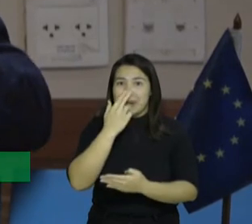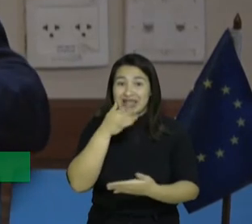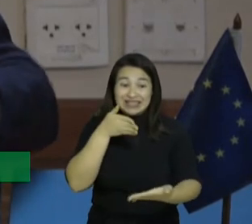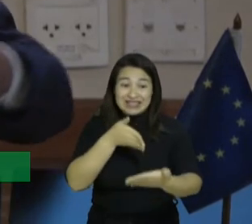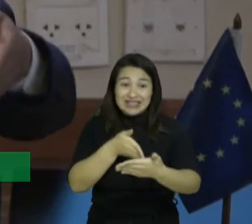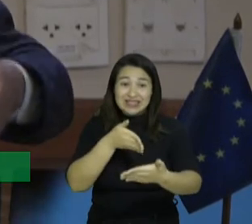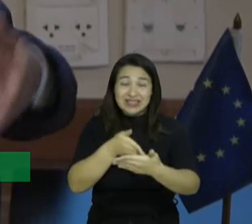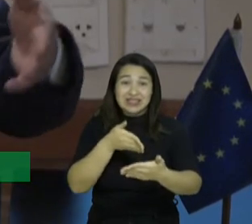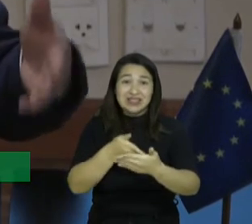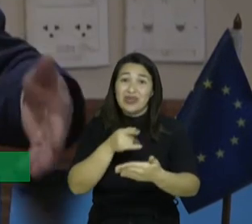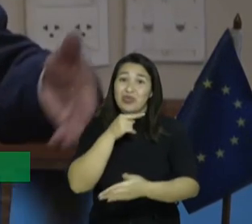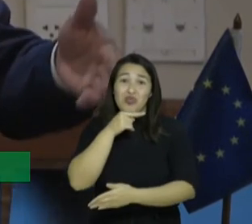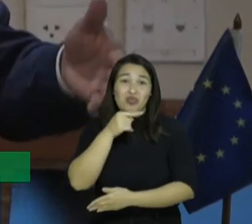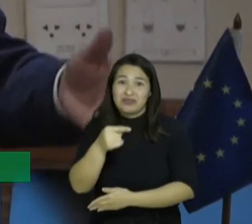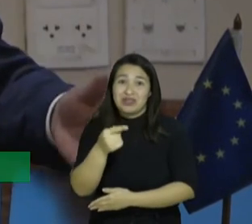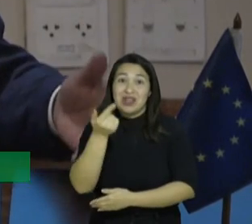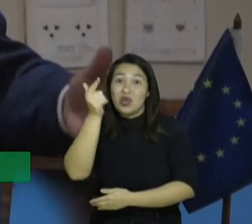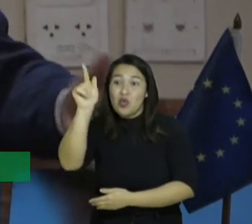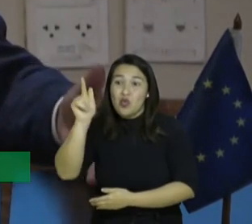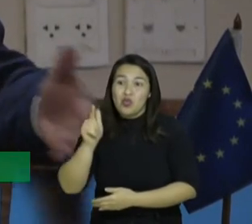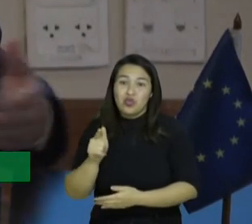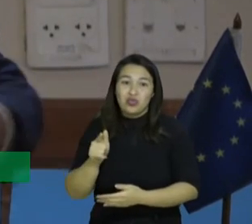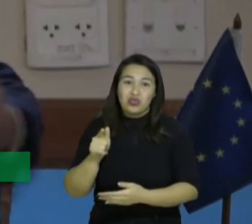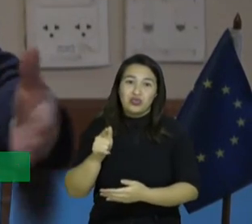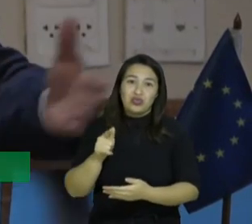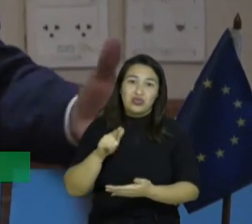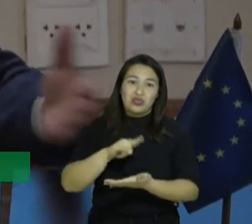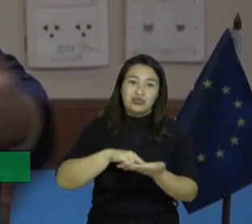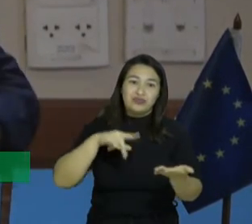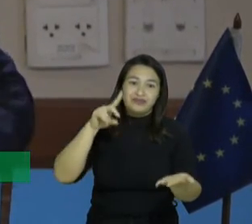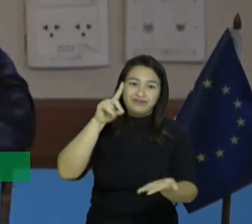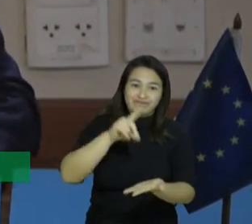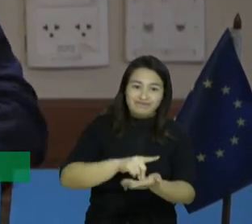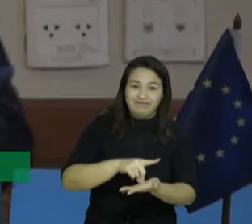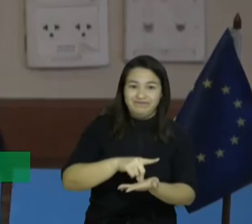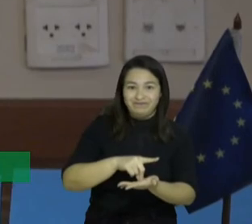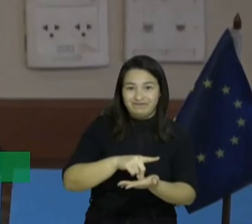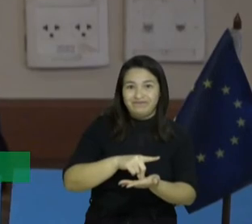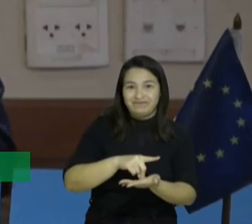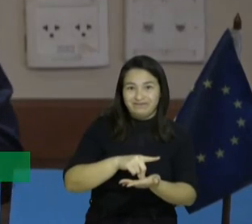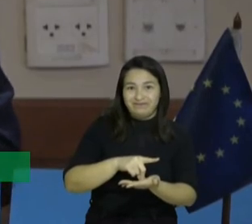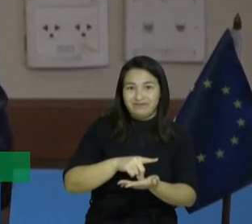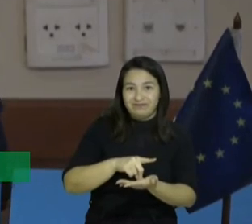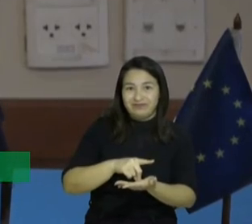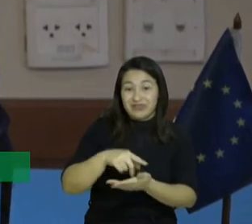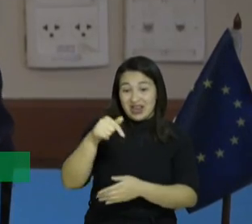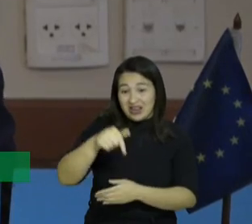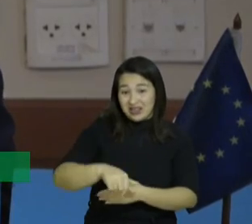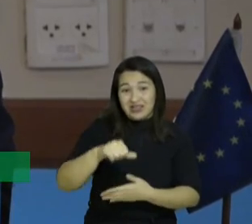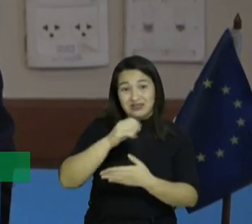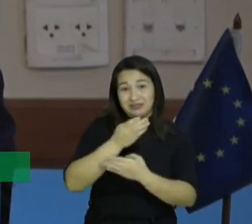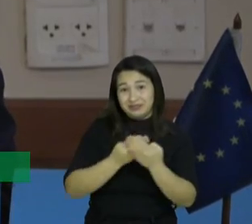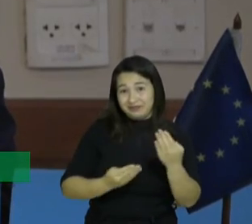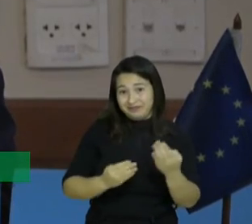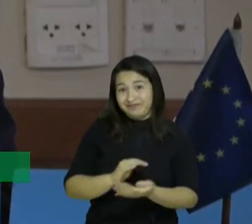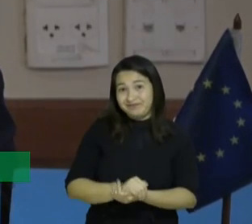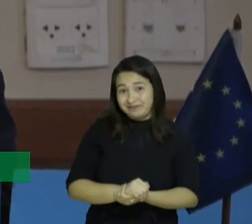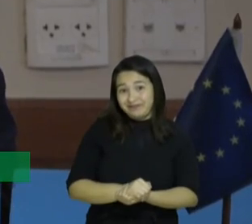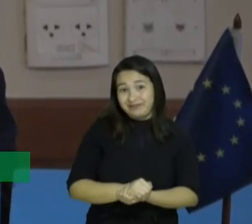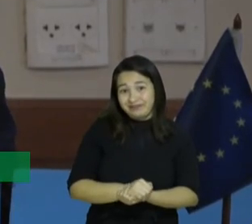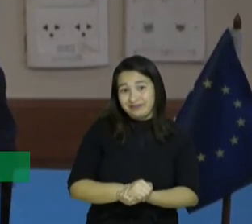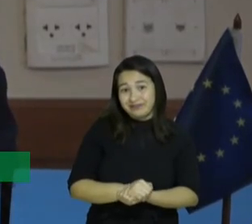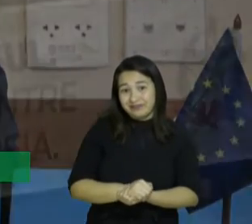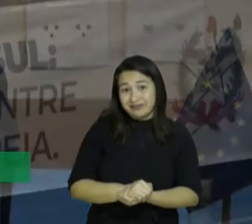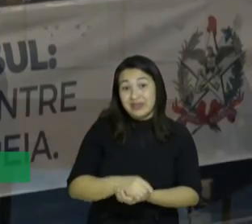de avançar em outros tratados bilaterais que o Brasil poderia fazer e não faz em face do Mercosul para concluir eh